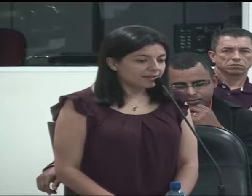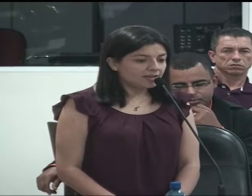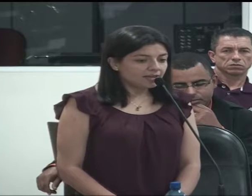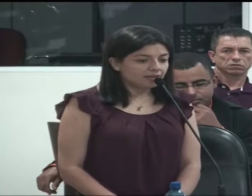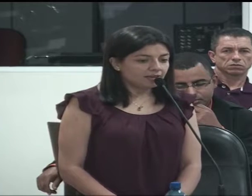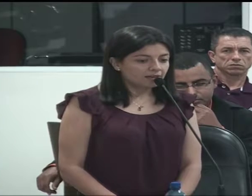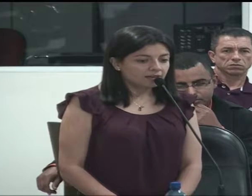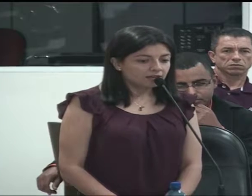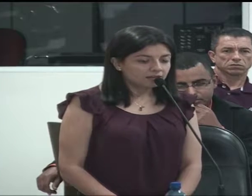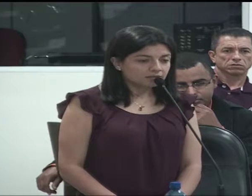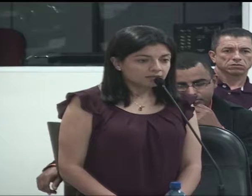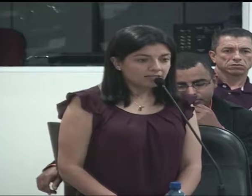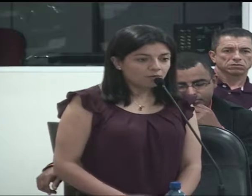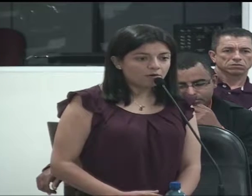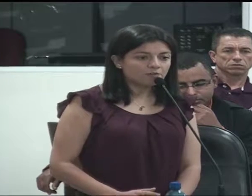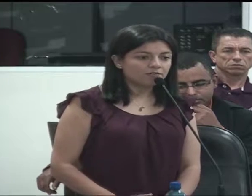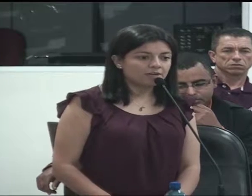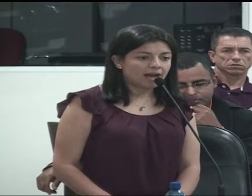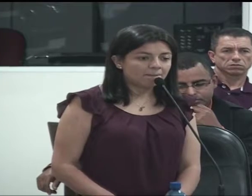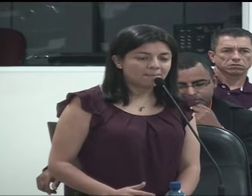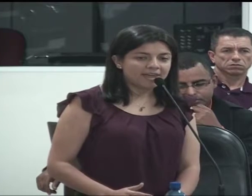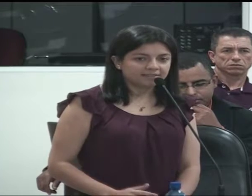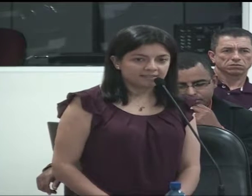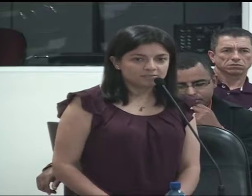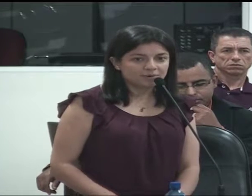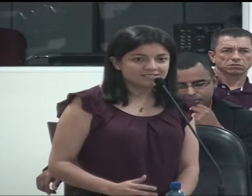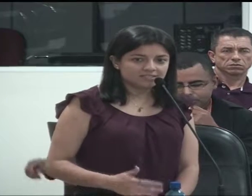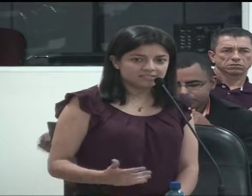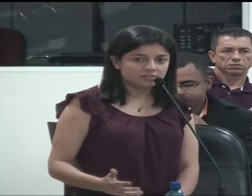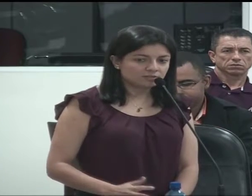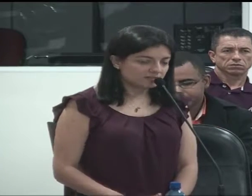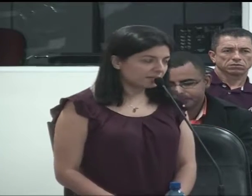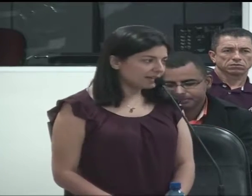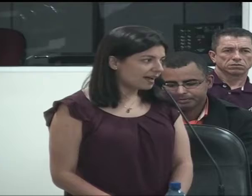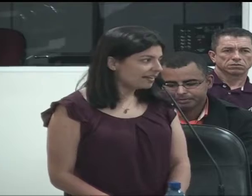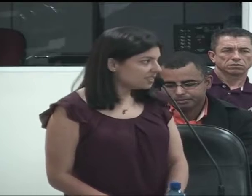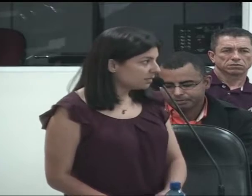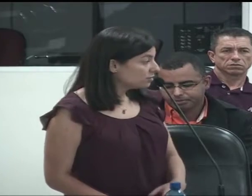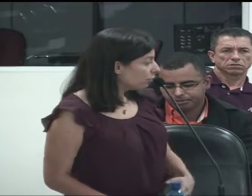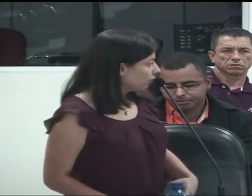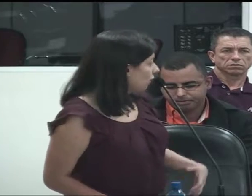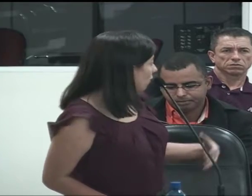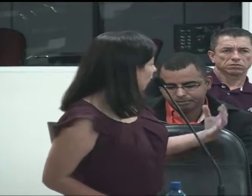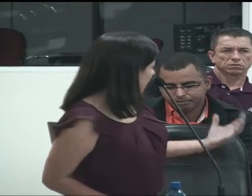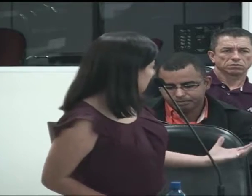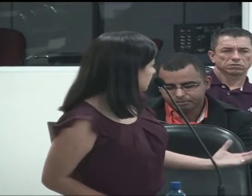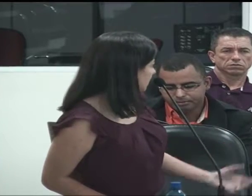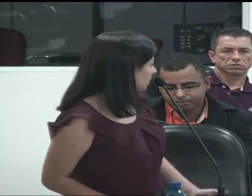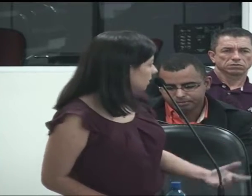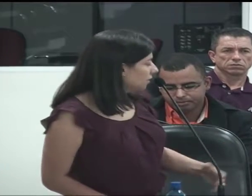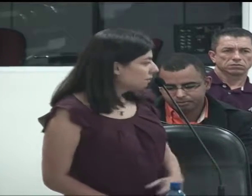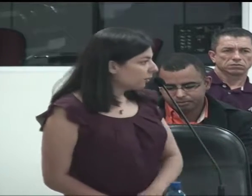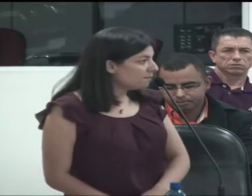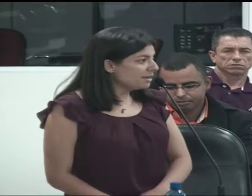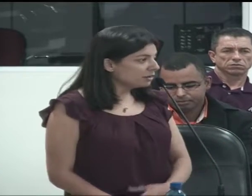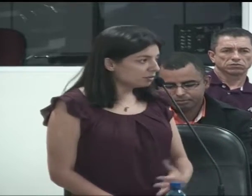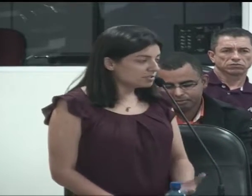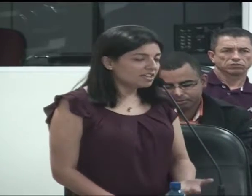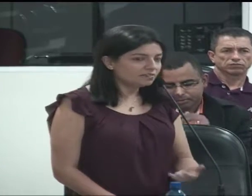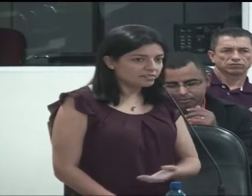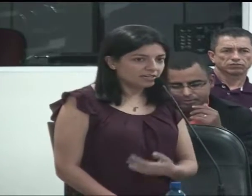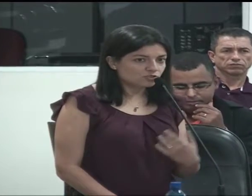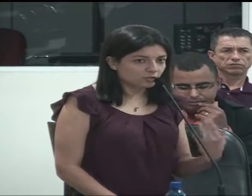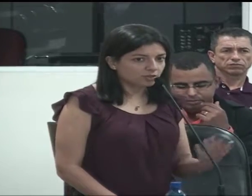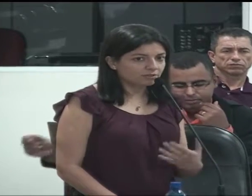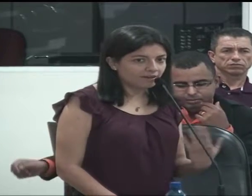é que não houve apenas o exercício das liberdades, mas houve ofensa, por meio,